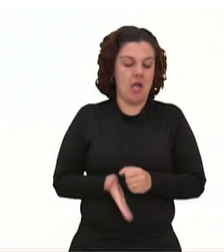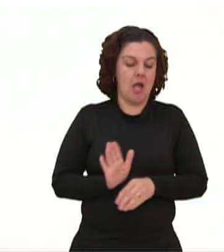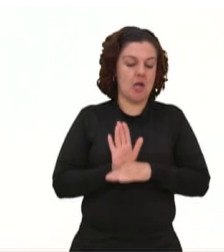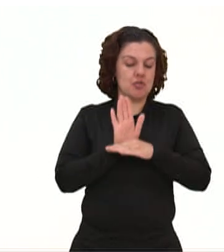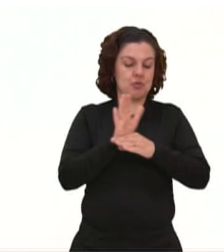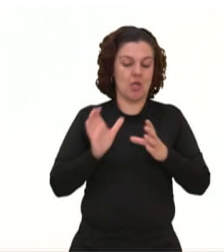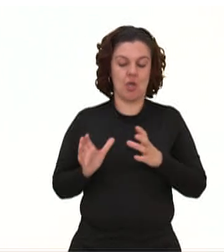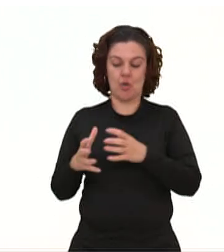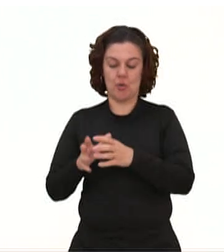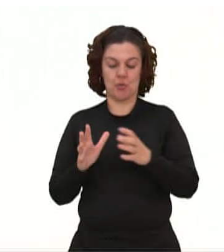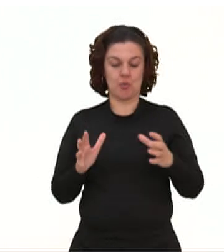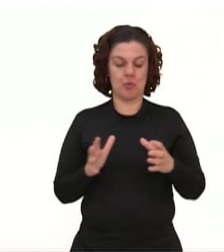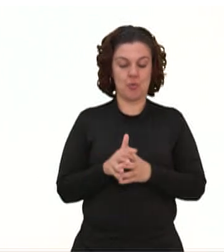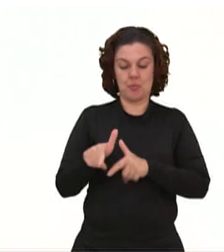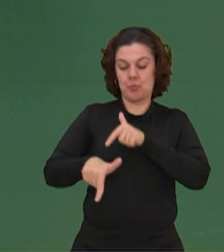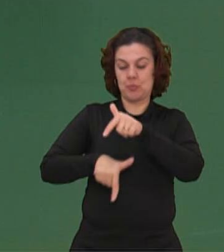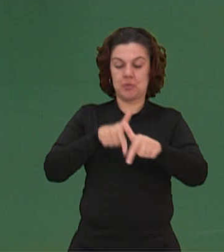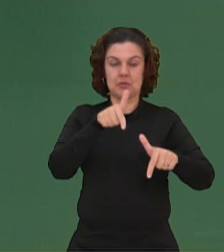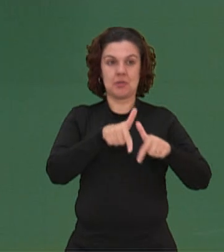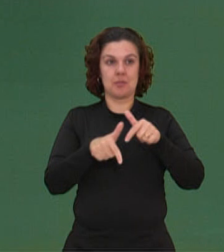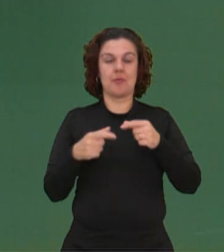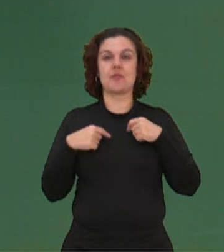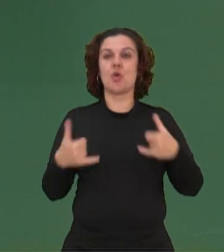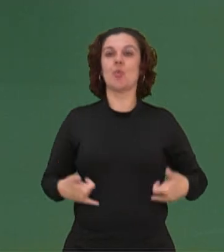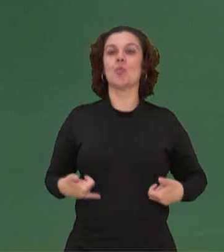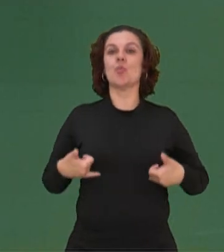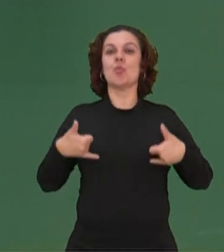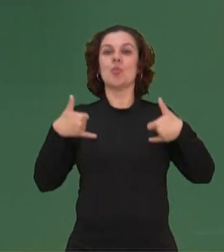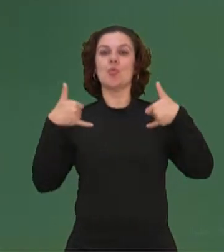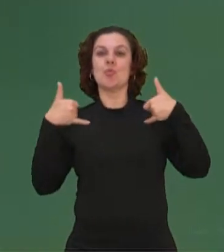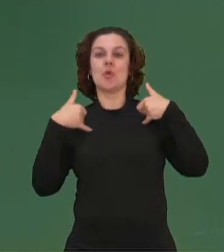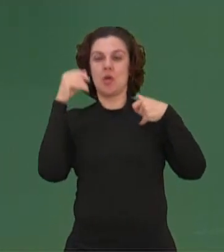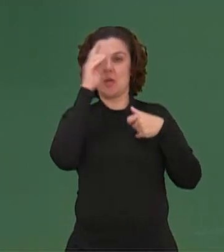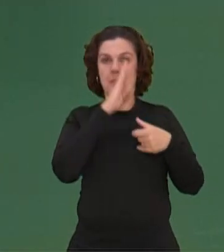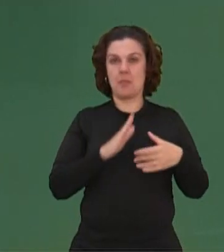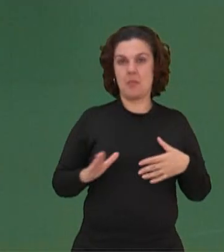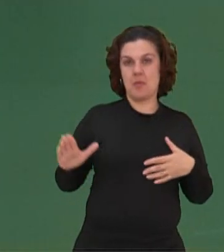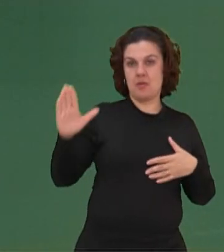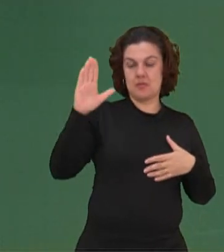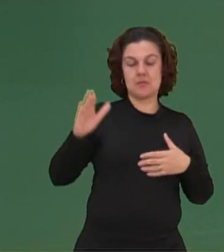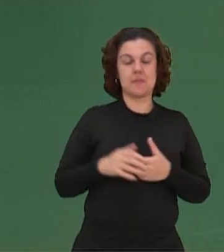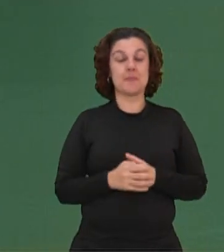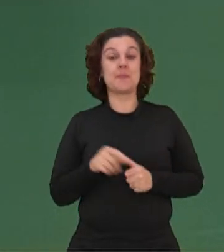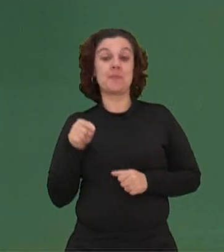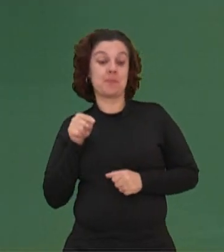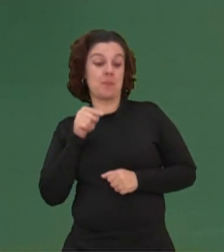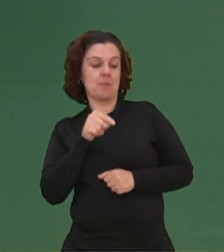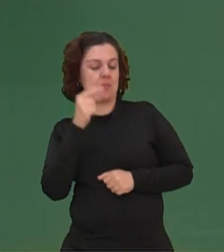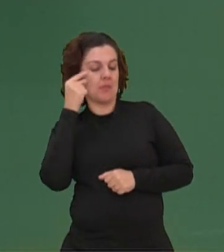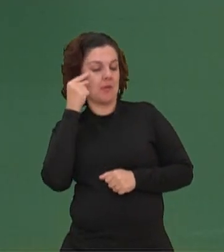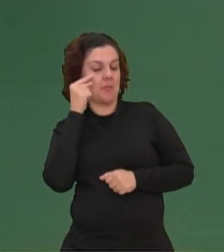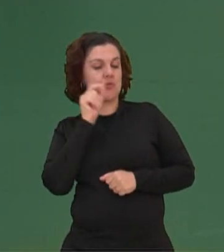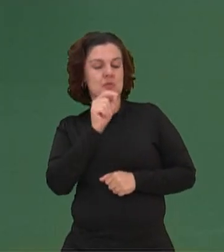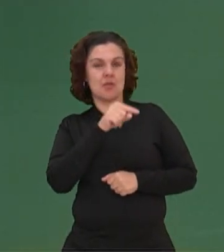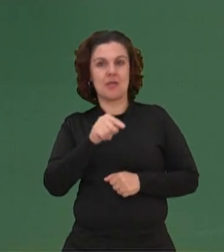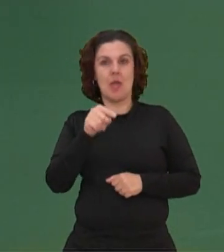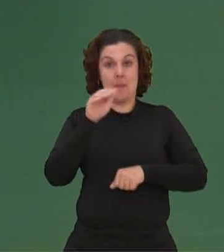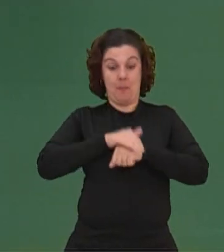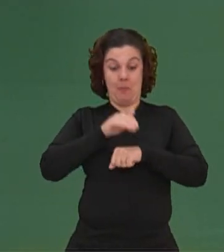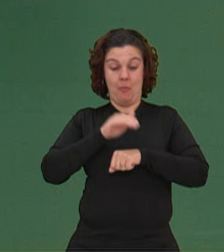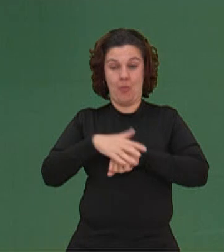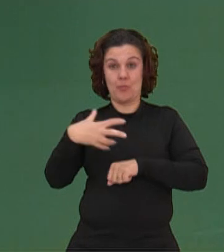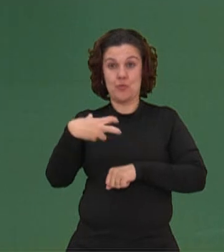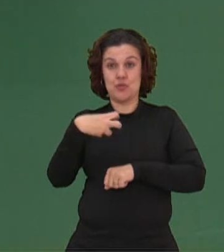trabalhadoras, devem constituir motivo de orgulho para os brasileiros. Então, o Getúlio Vargas, por iniciativa